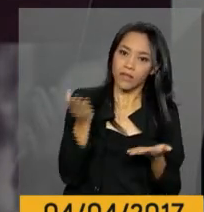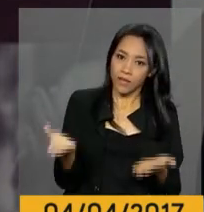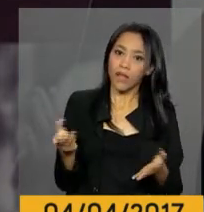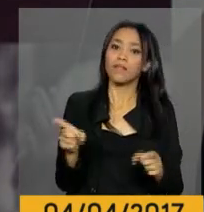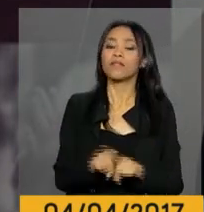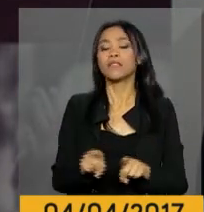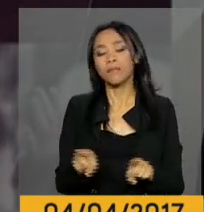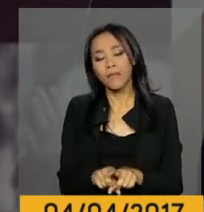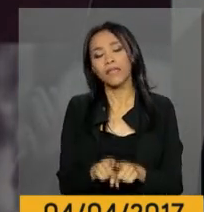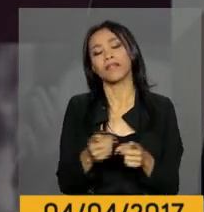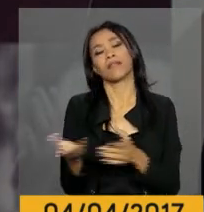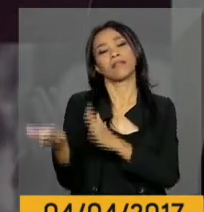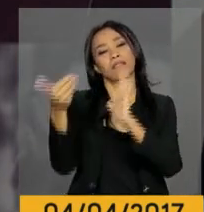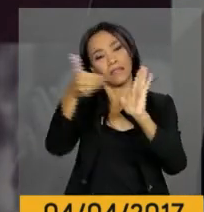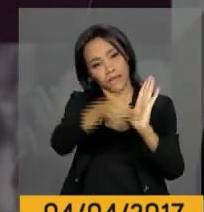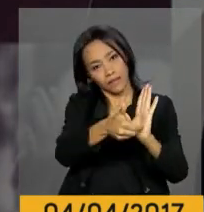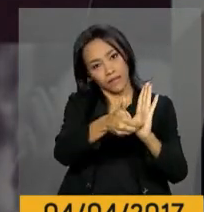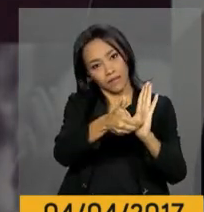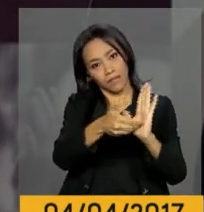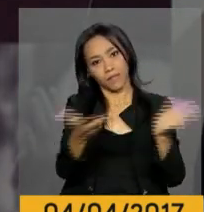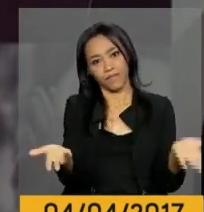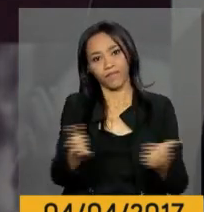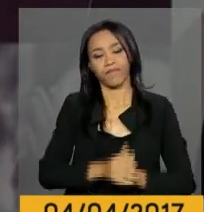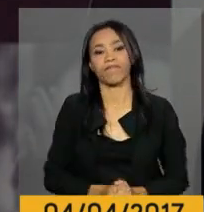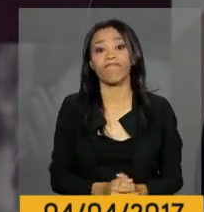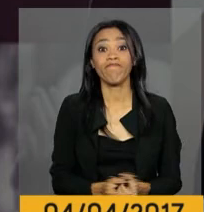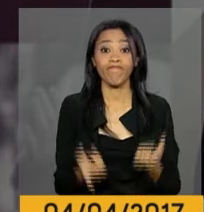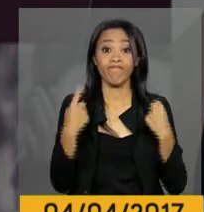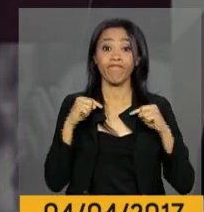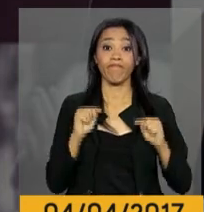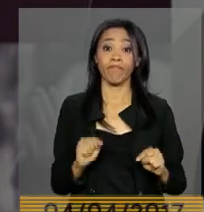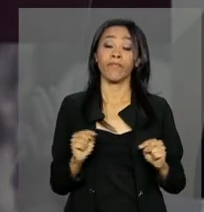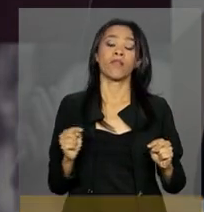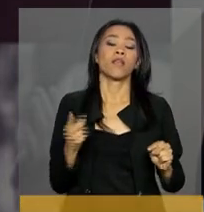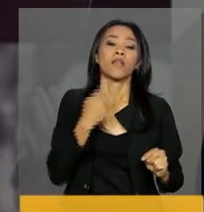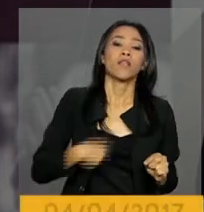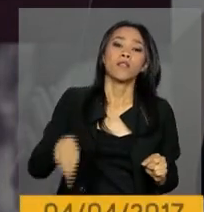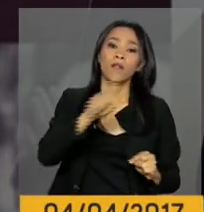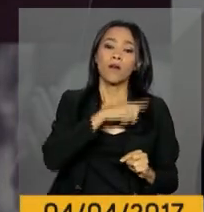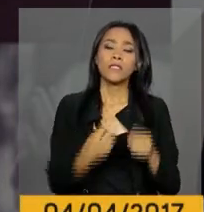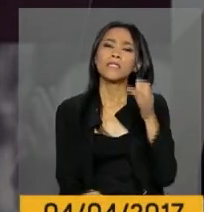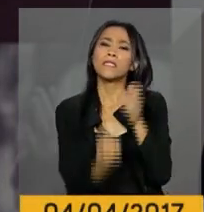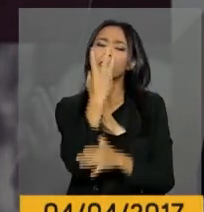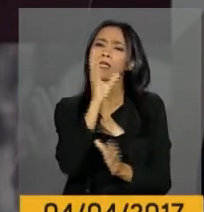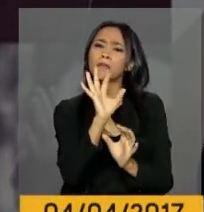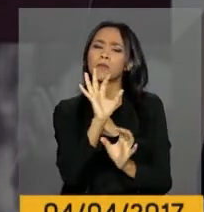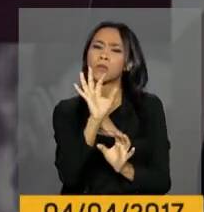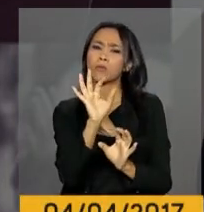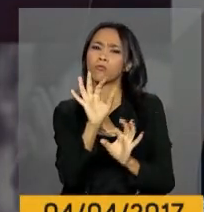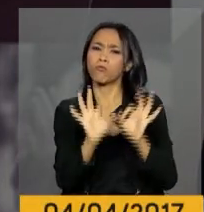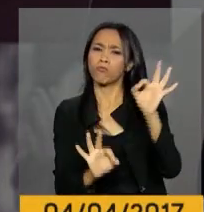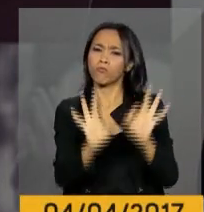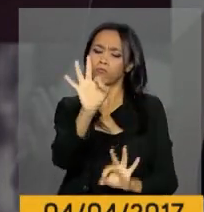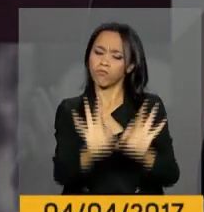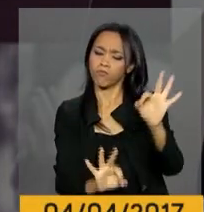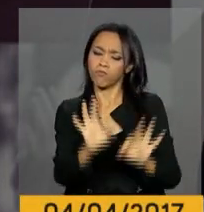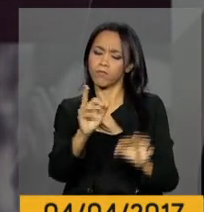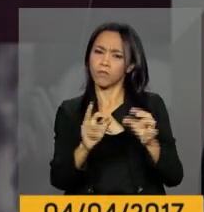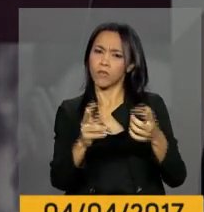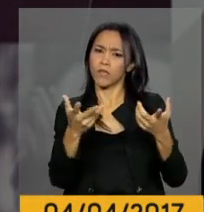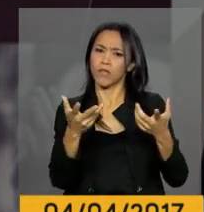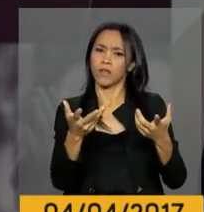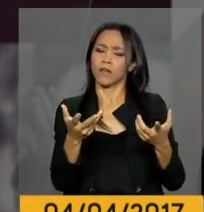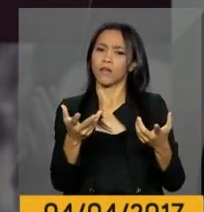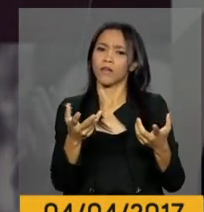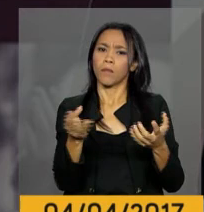Câmara dos Deputados. E, portanto, nós criamos sistema mais robusto, que